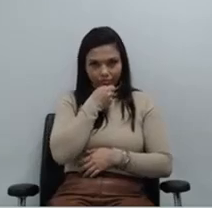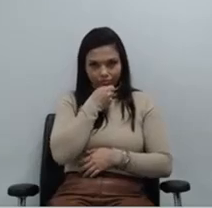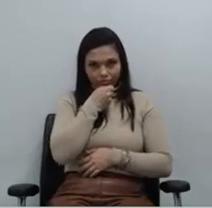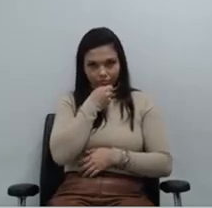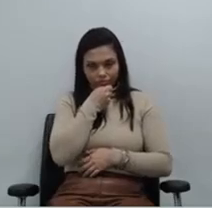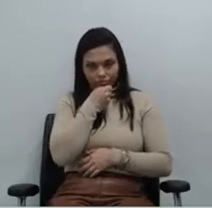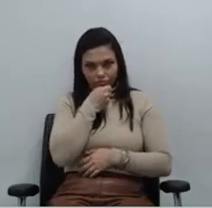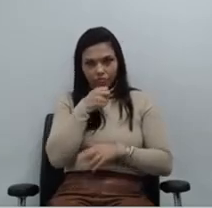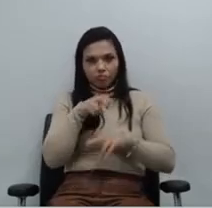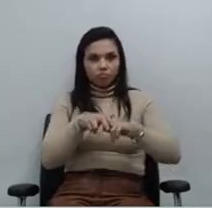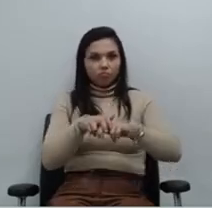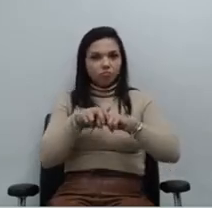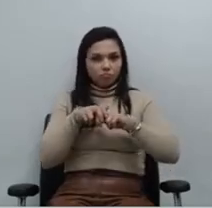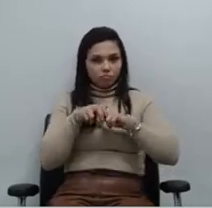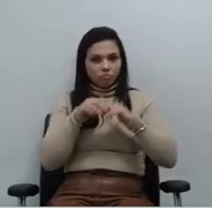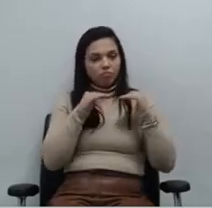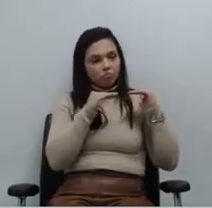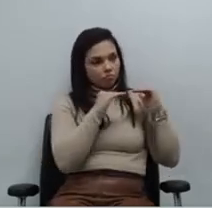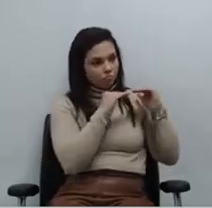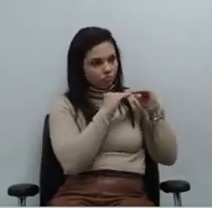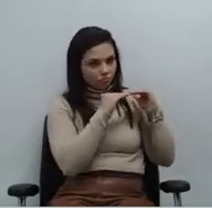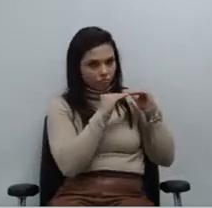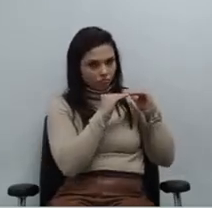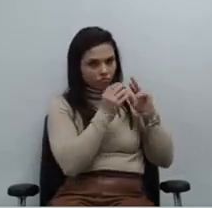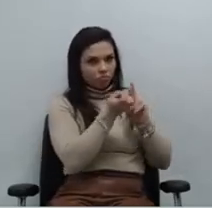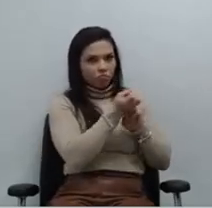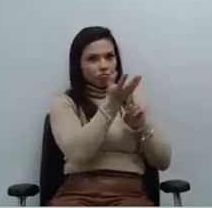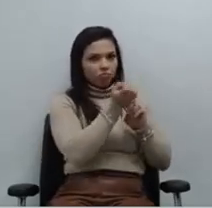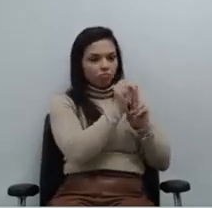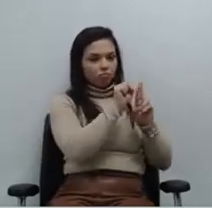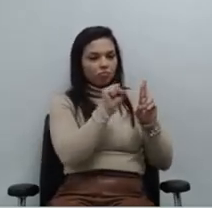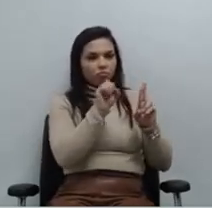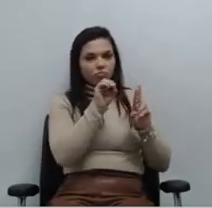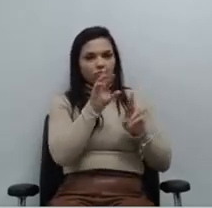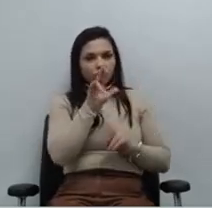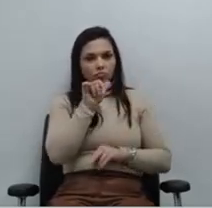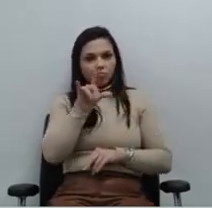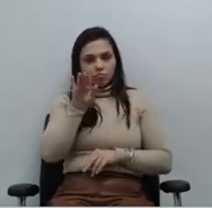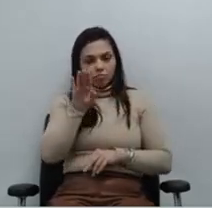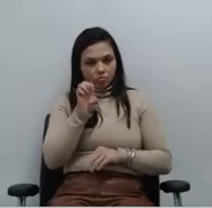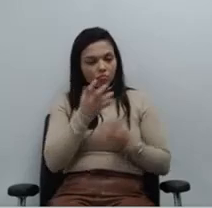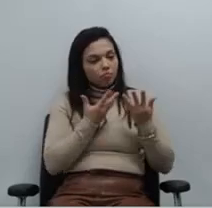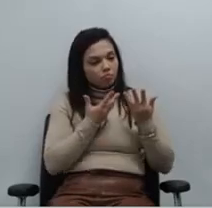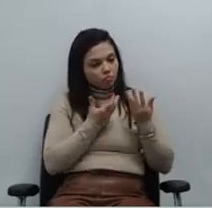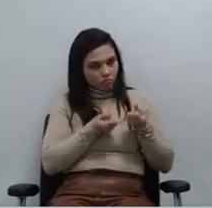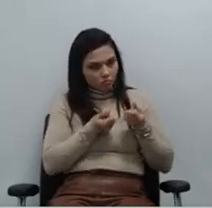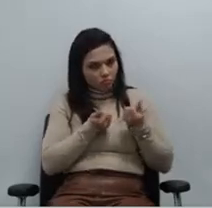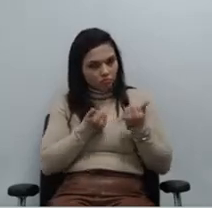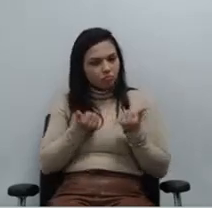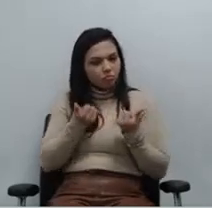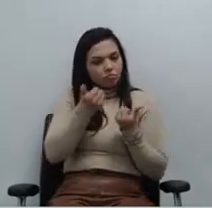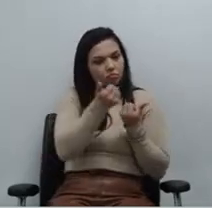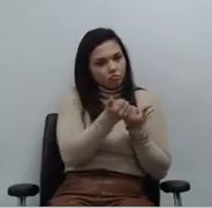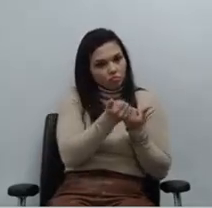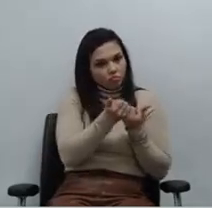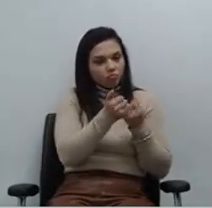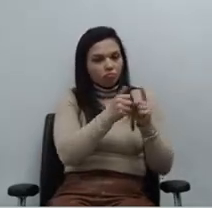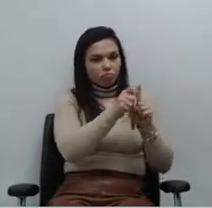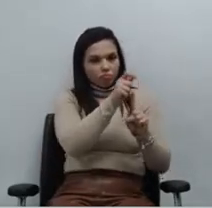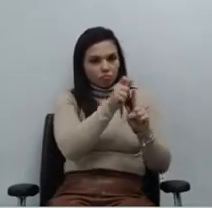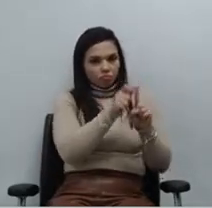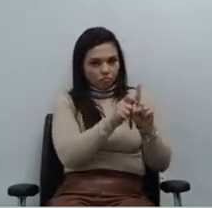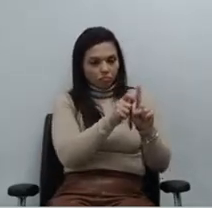em razão da concordância da excelentíssima relatora Sohaile, apregou na sequência um afastamento